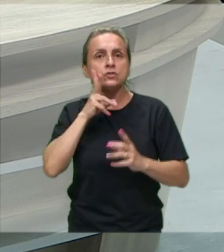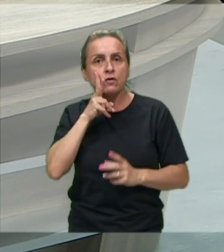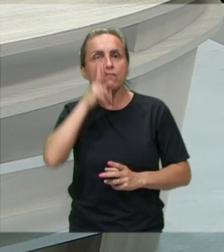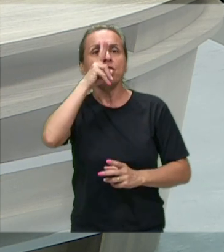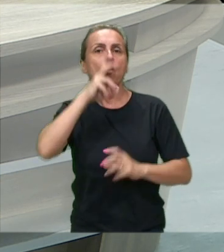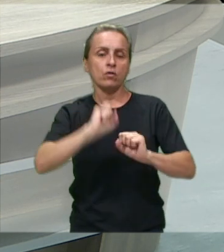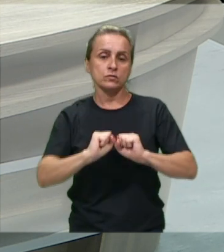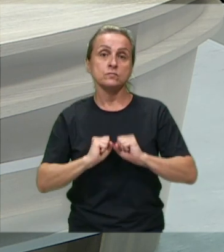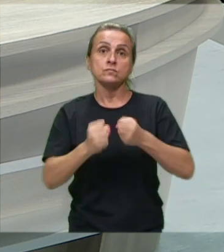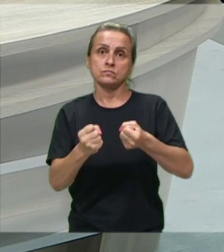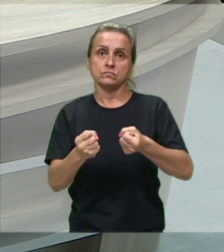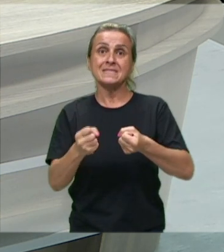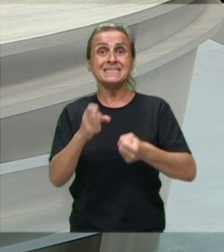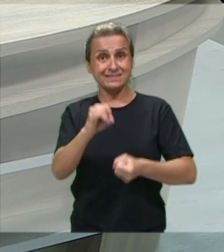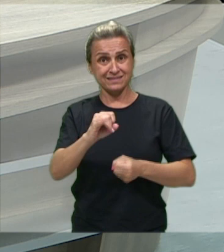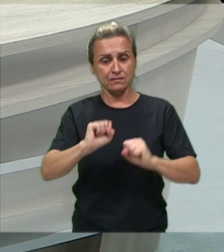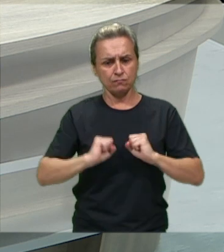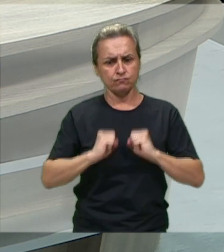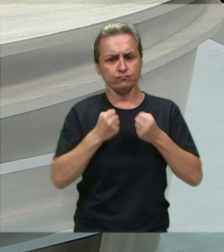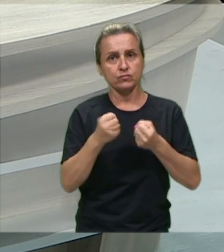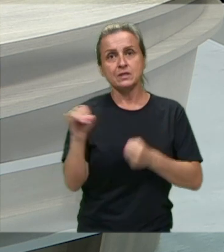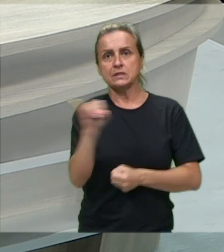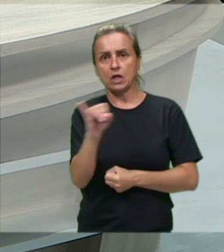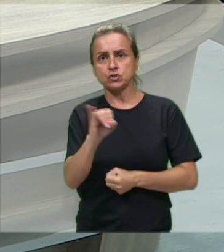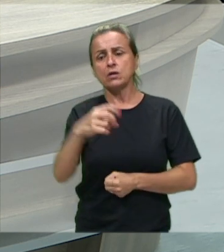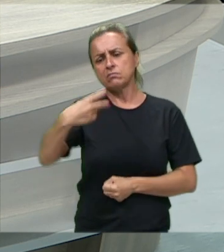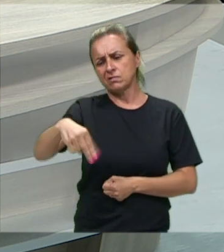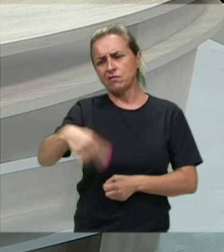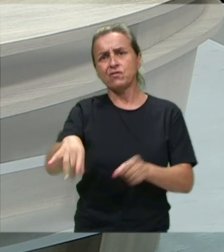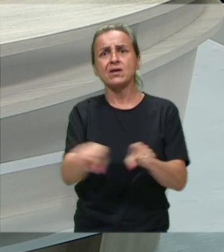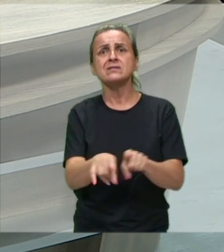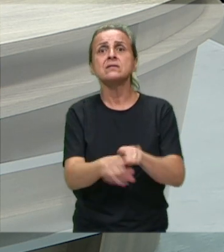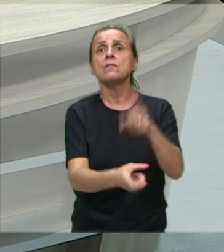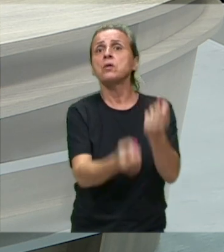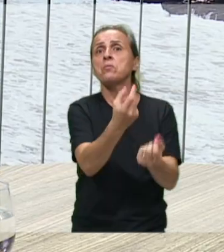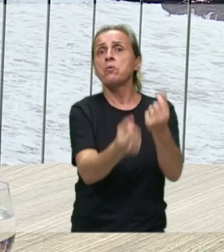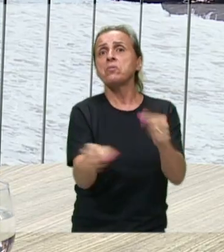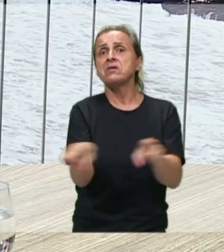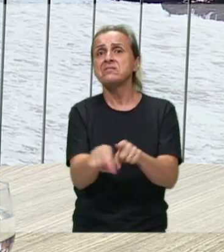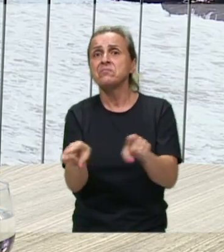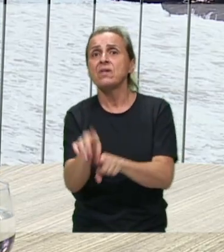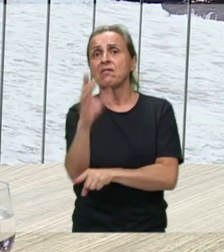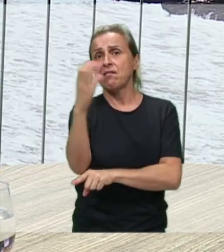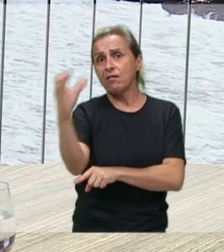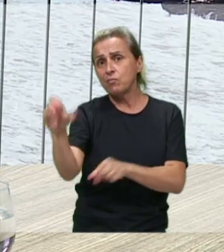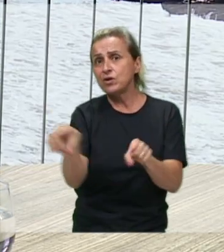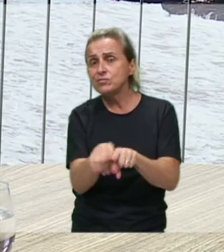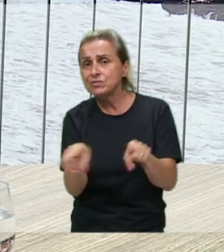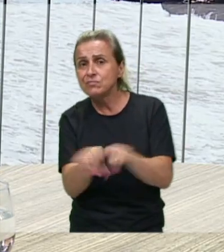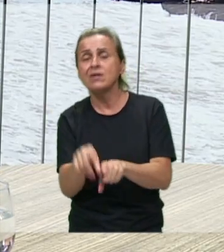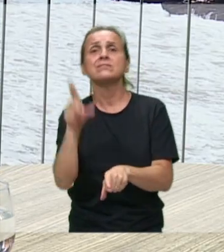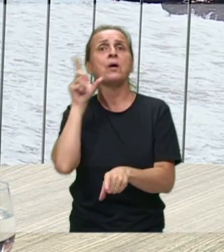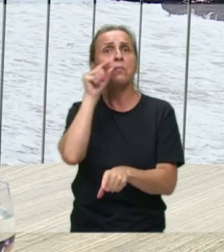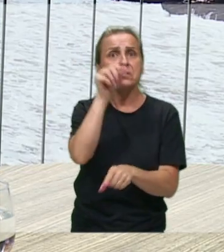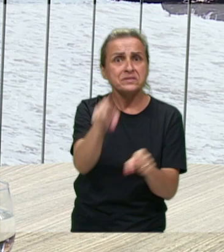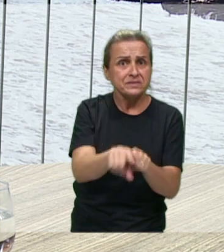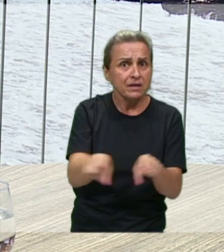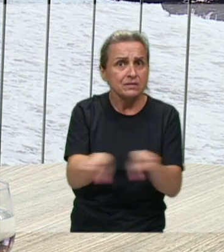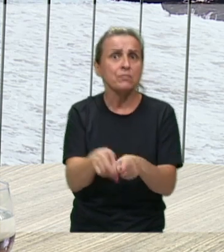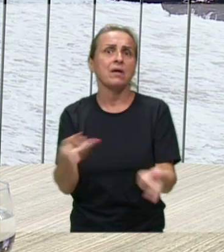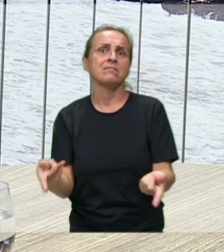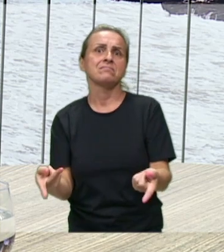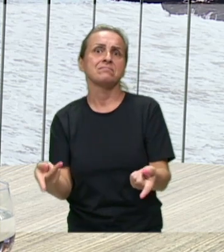Fortalecendo Itajaí, fortalece Navegantes, fortalece Bombinhas, fortalece Camboriú, fortalece Pissarras, toda na Penha